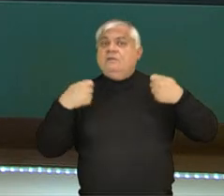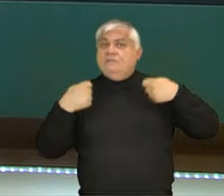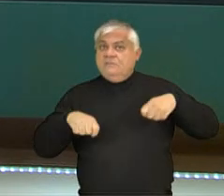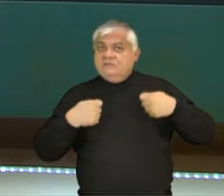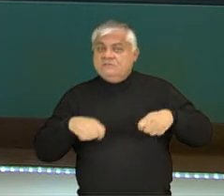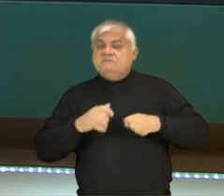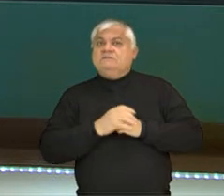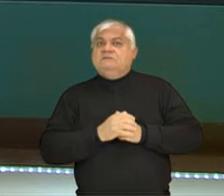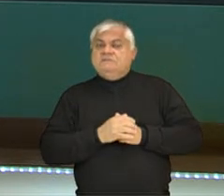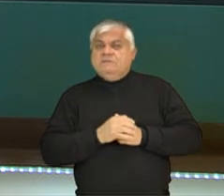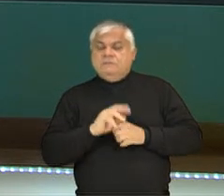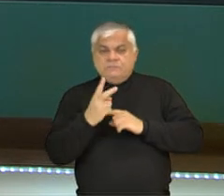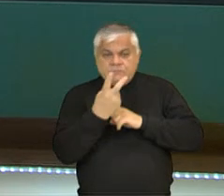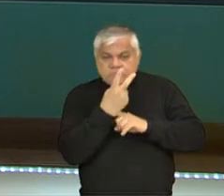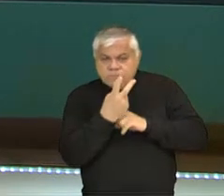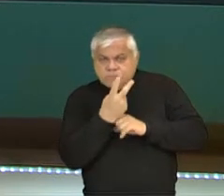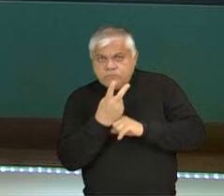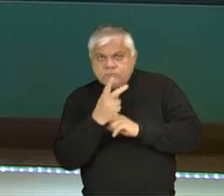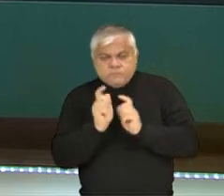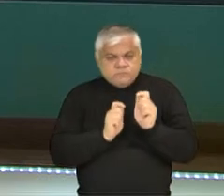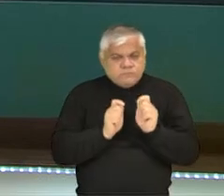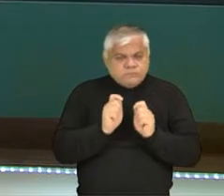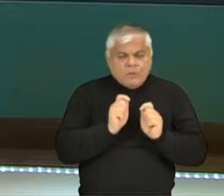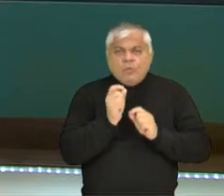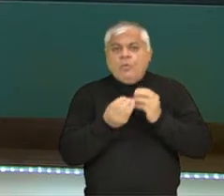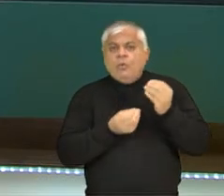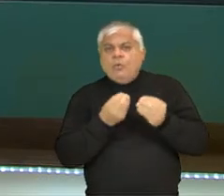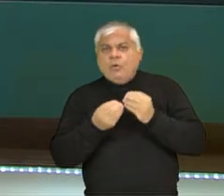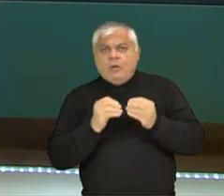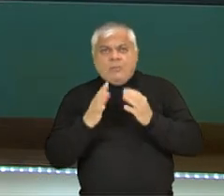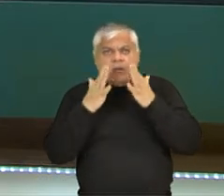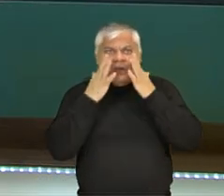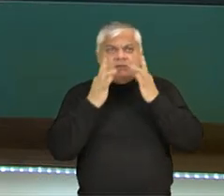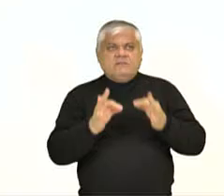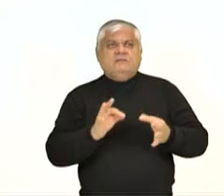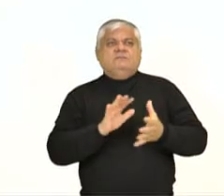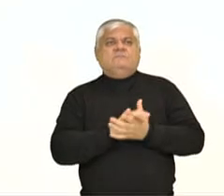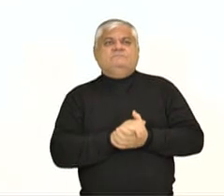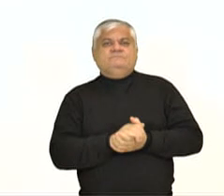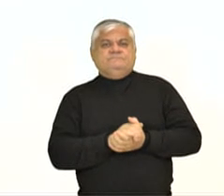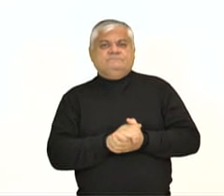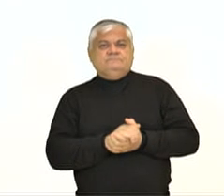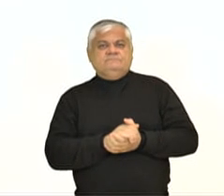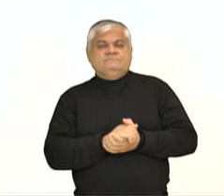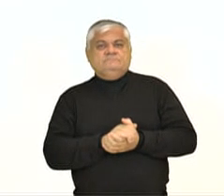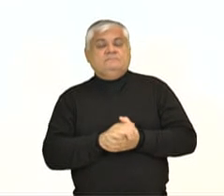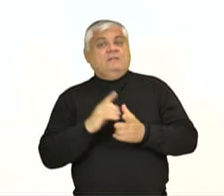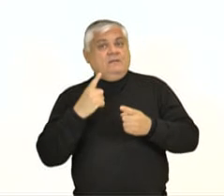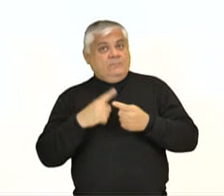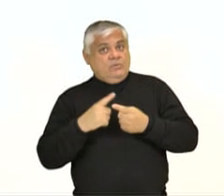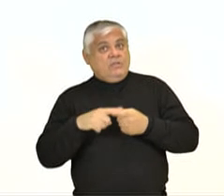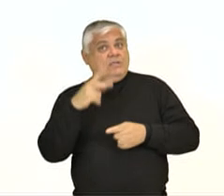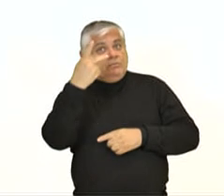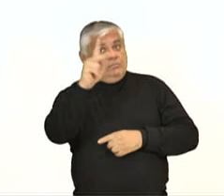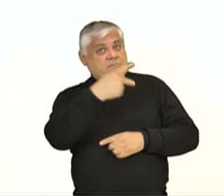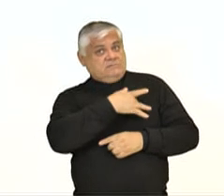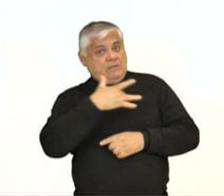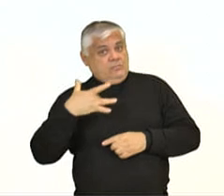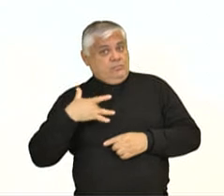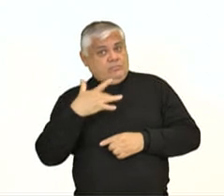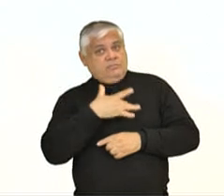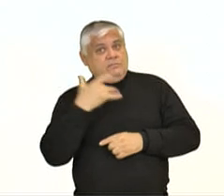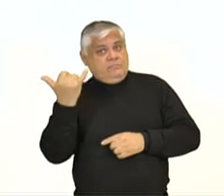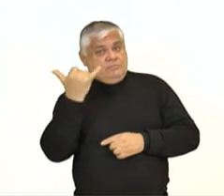tem que monitorar, você tem que estar atento a isto. Por quê? Porque está diretamente ligado à sua saúde.